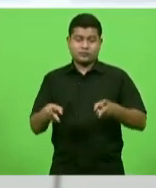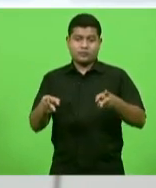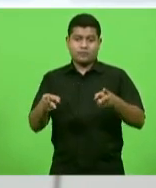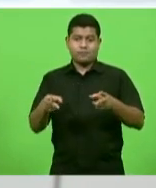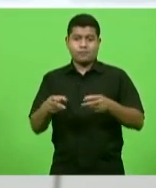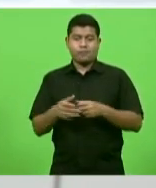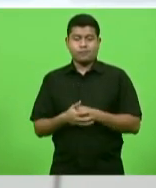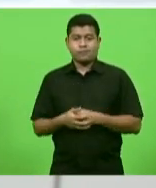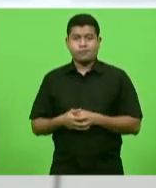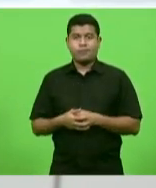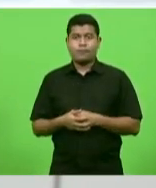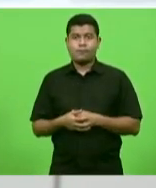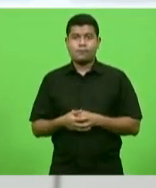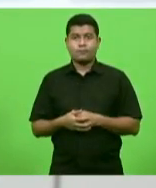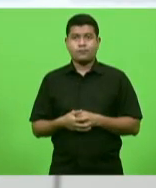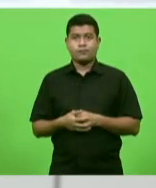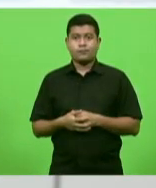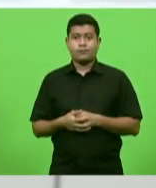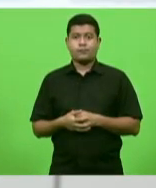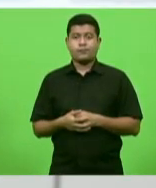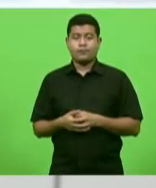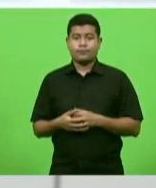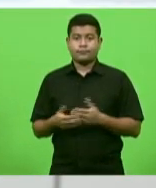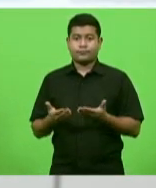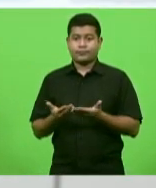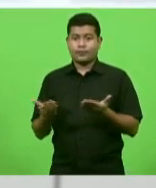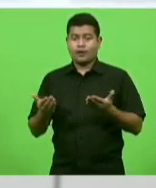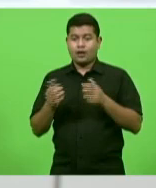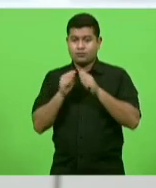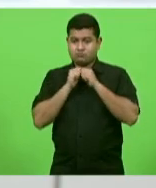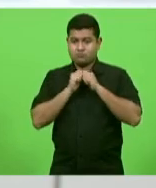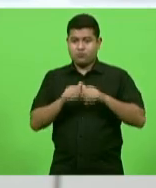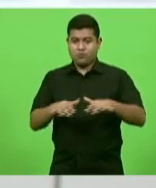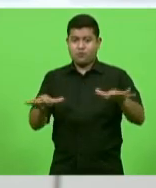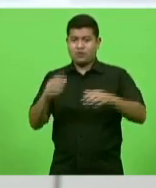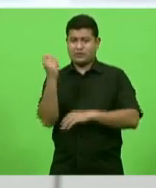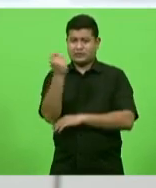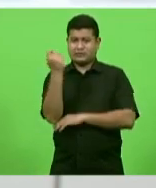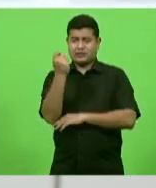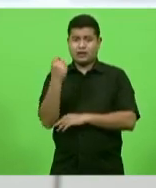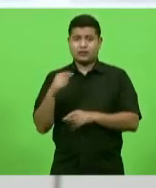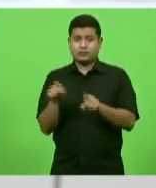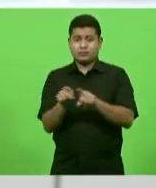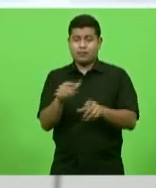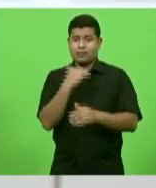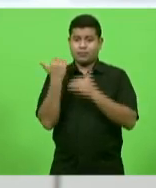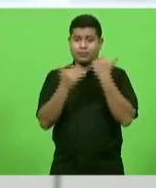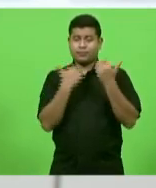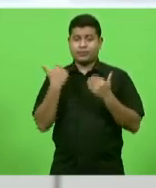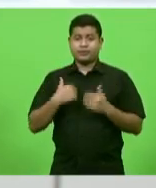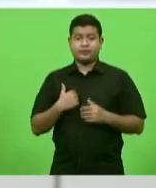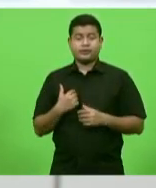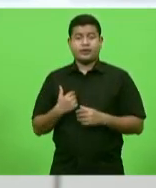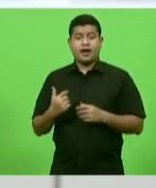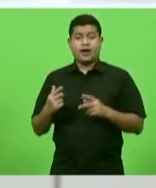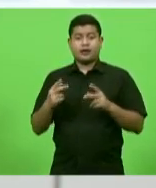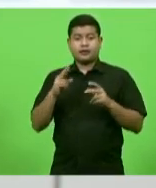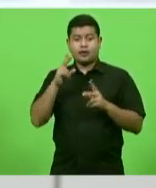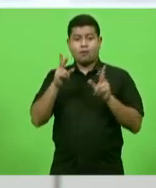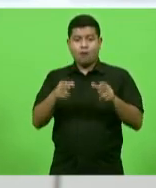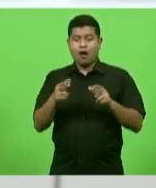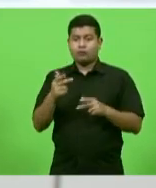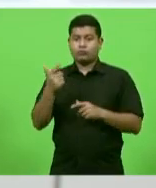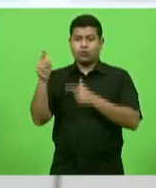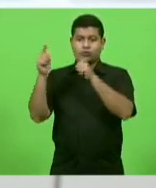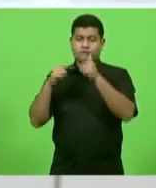e nos dias atuais e níveis de transmissão e gravidade e letalidade sem perceber o governo